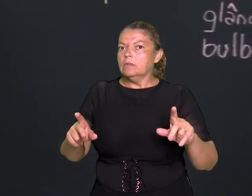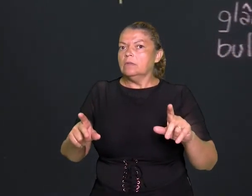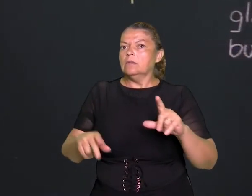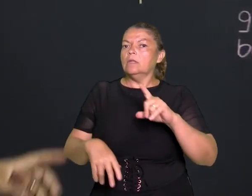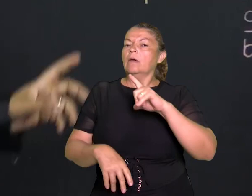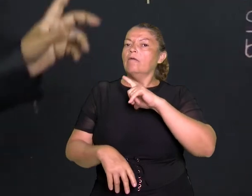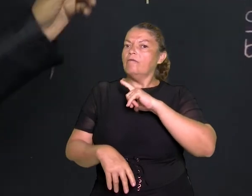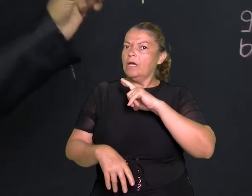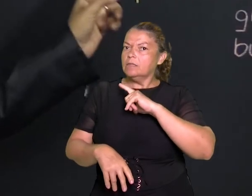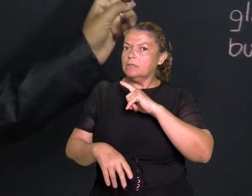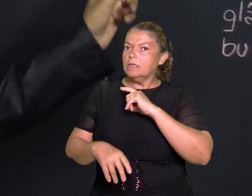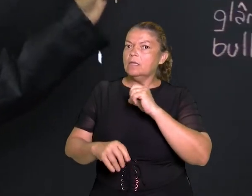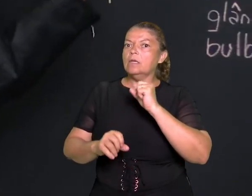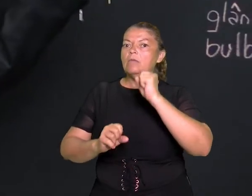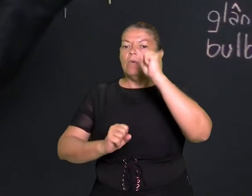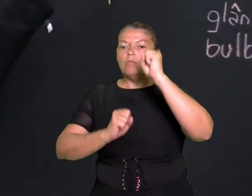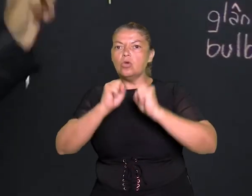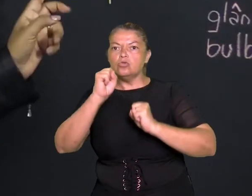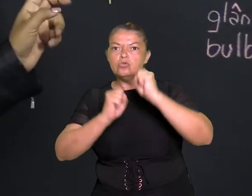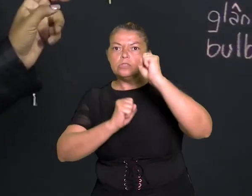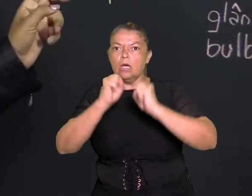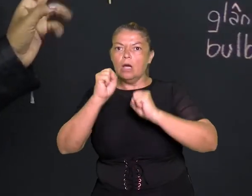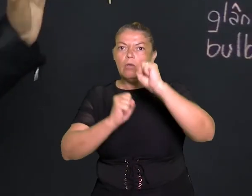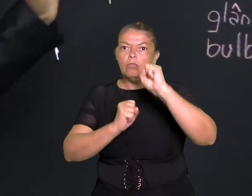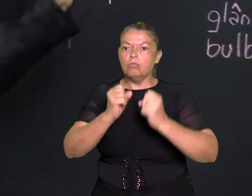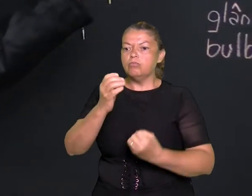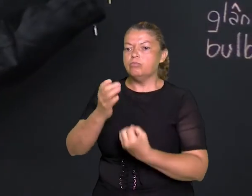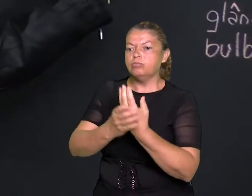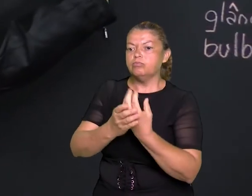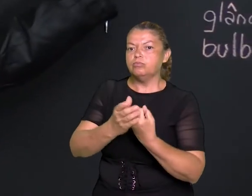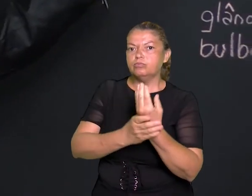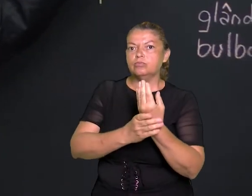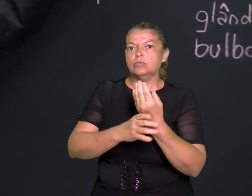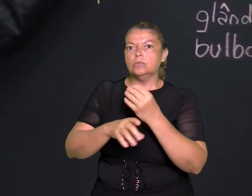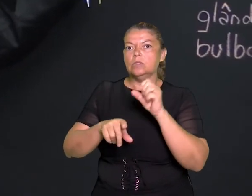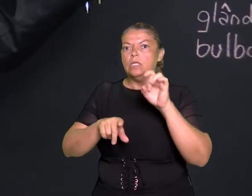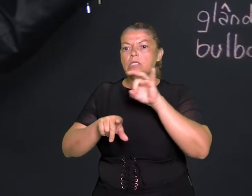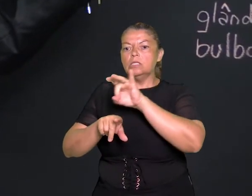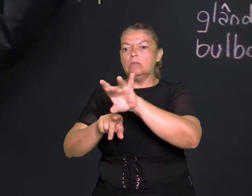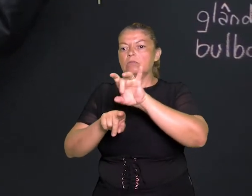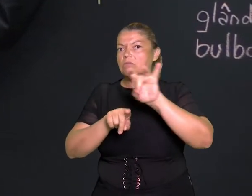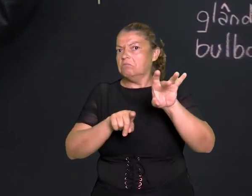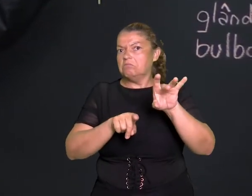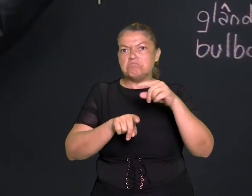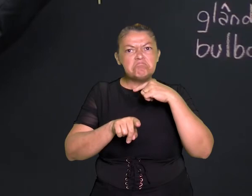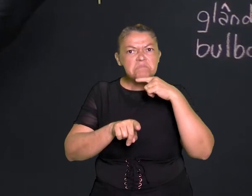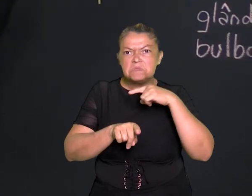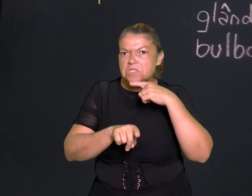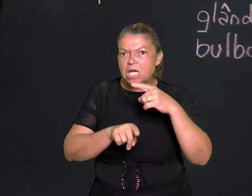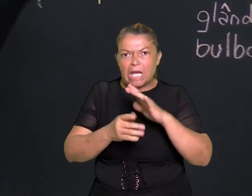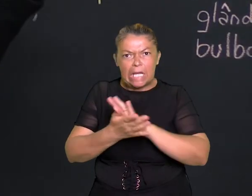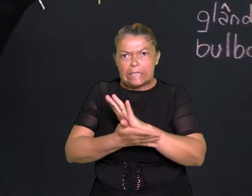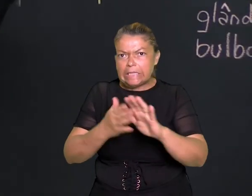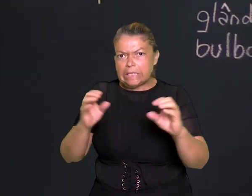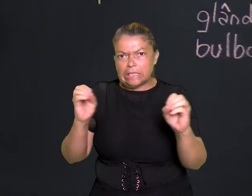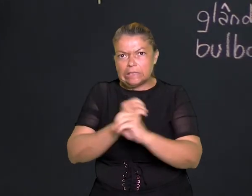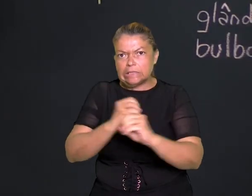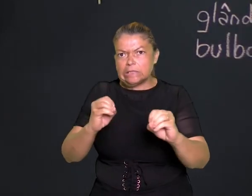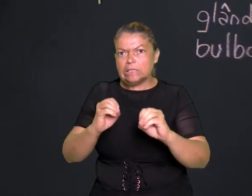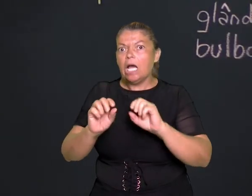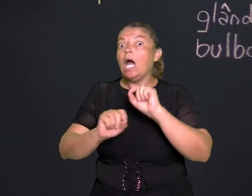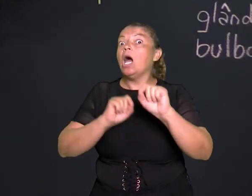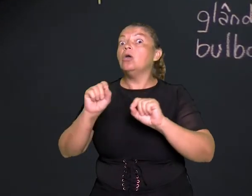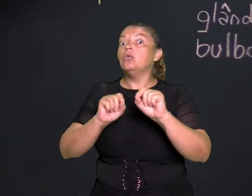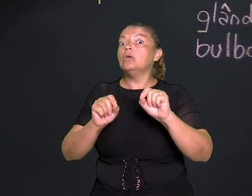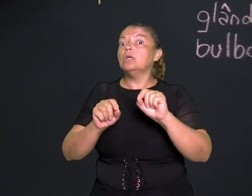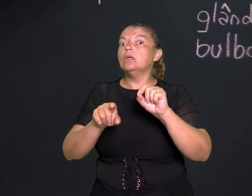deferente, vai haver produção de espermatozoide, porém não há passagem para ele. Se não há passagem, logo o